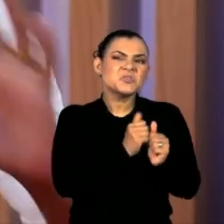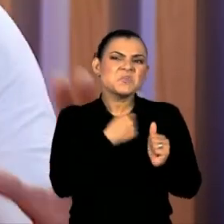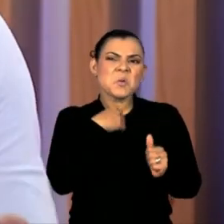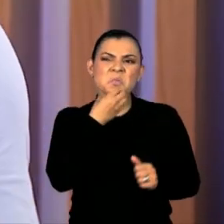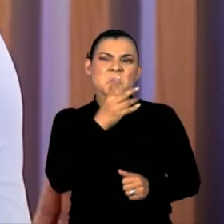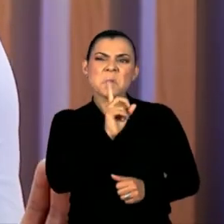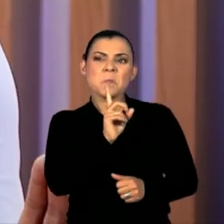tem condições